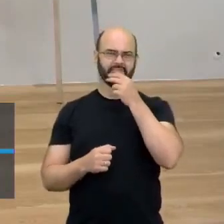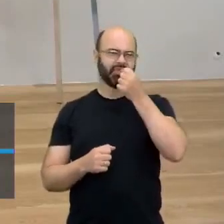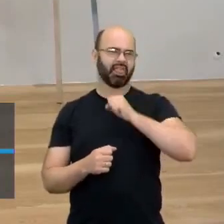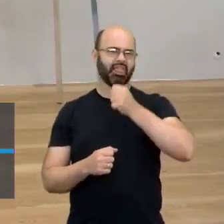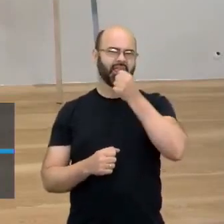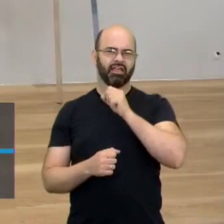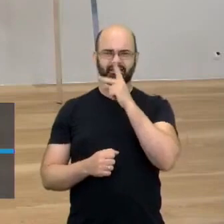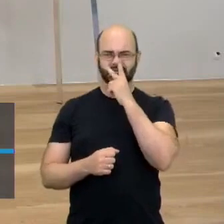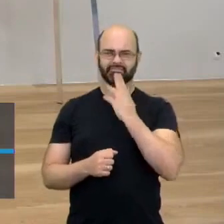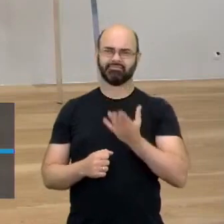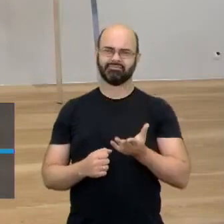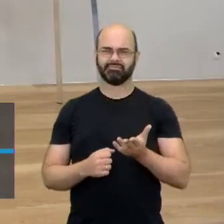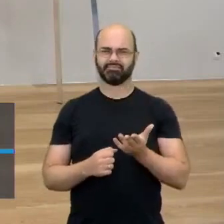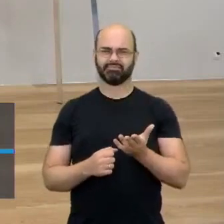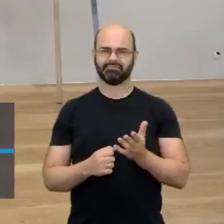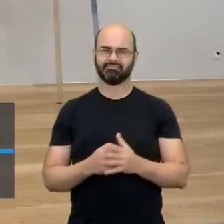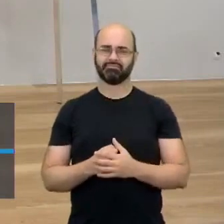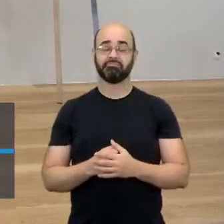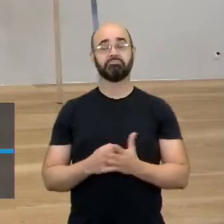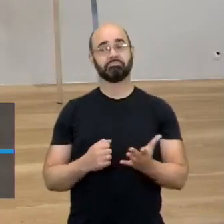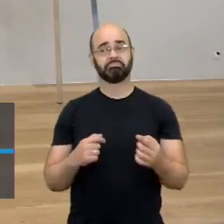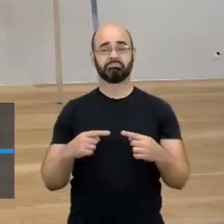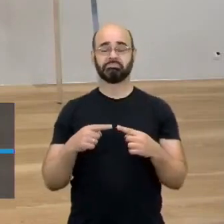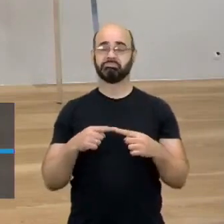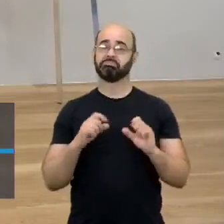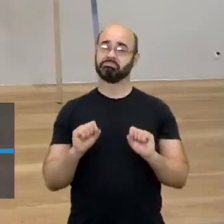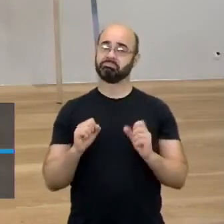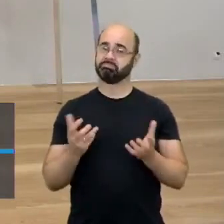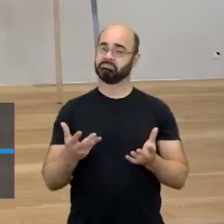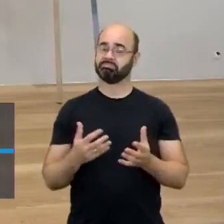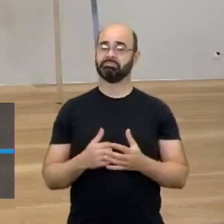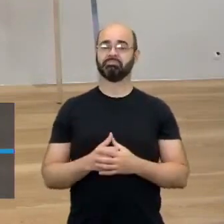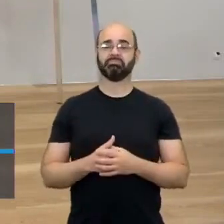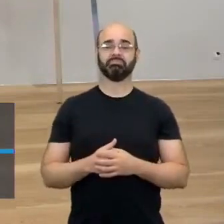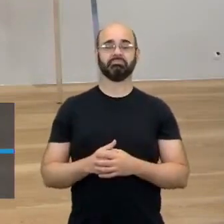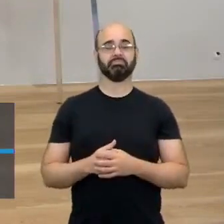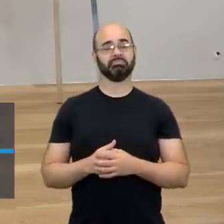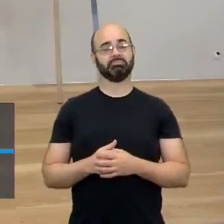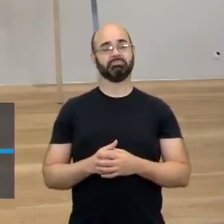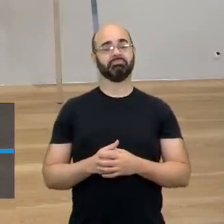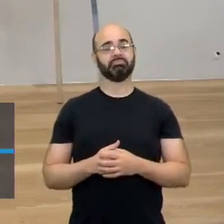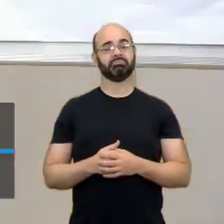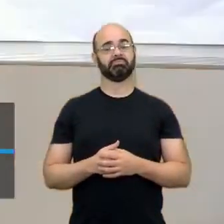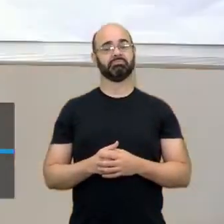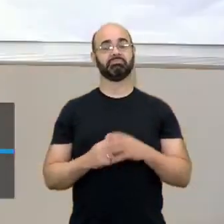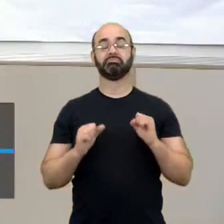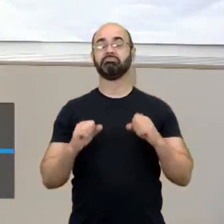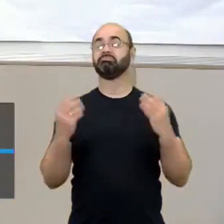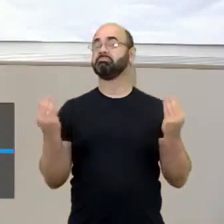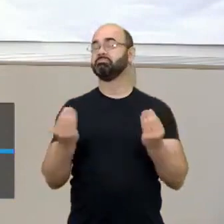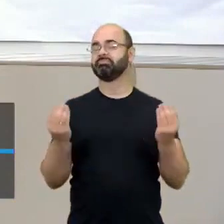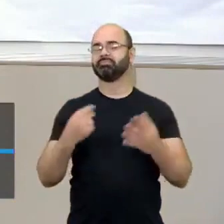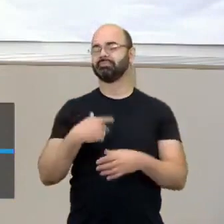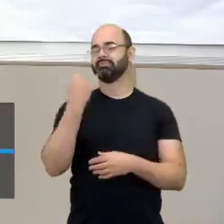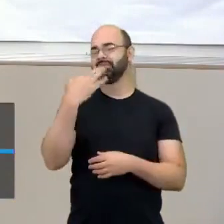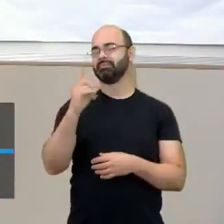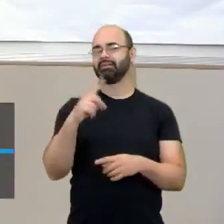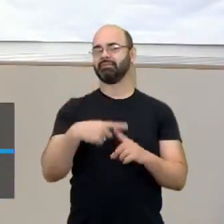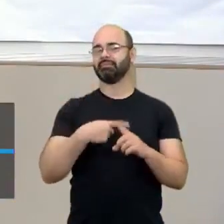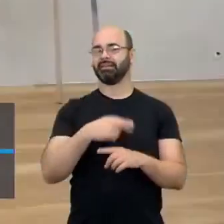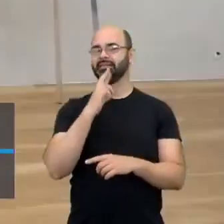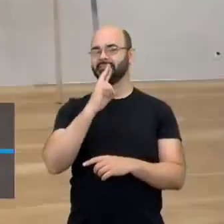de sorvete. E pode ter a ver com sorvete, sim. É verdade. Porque eu não vou explicar agora, eu queria uma